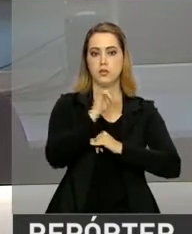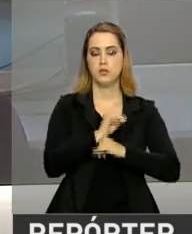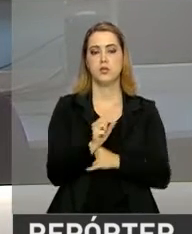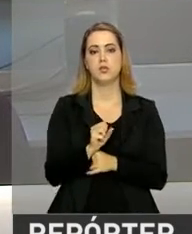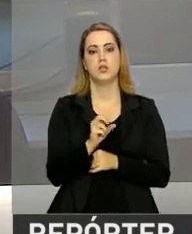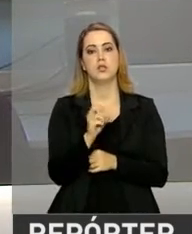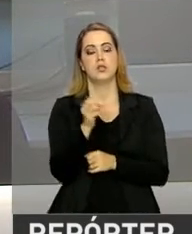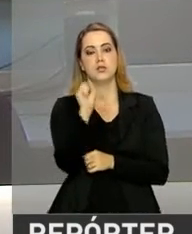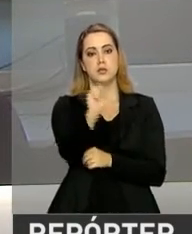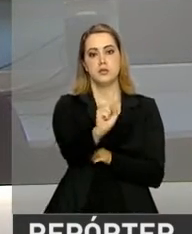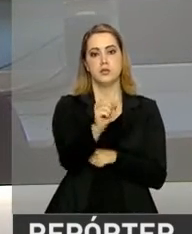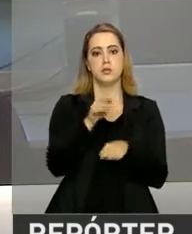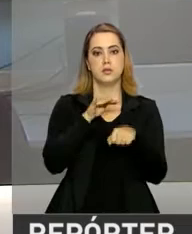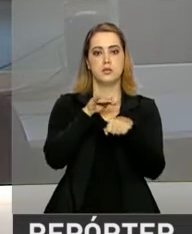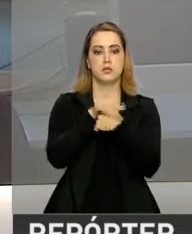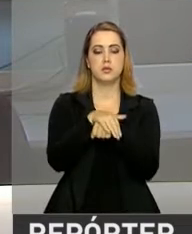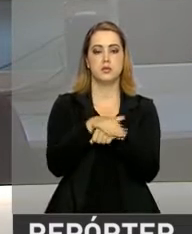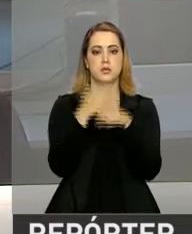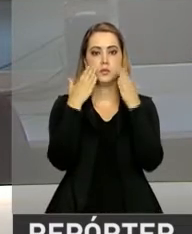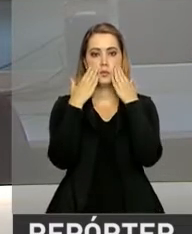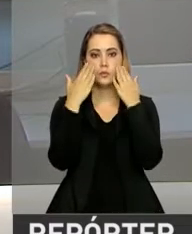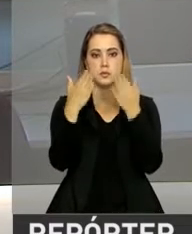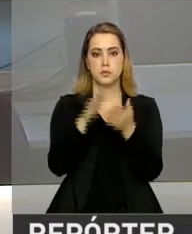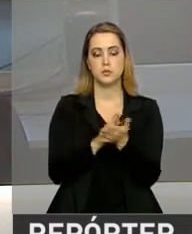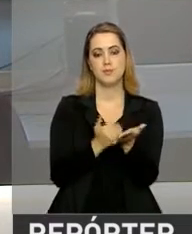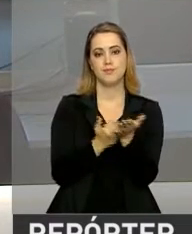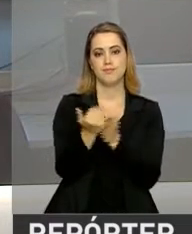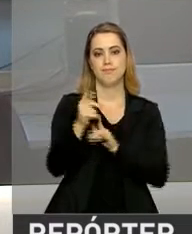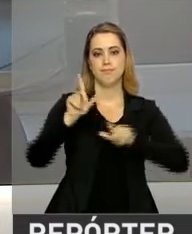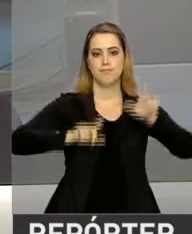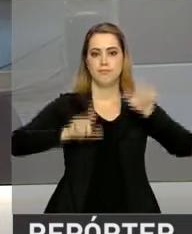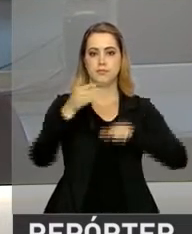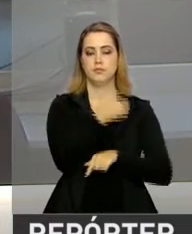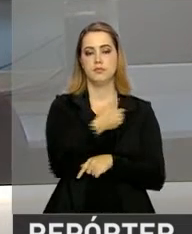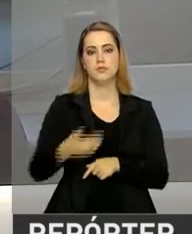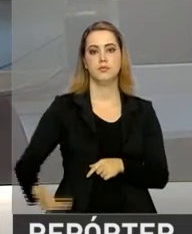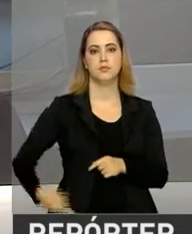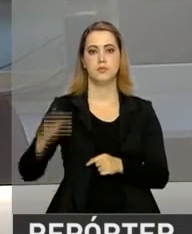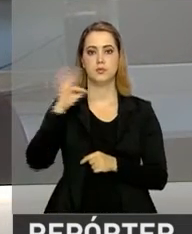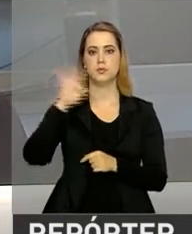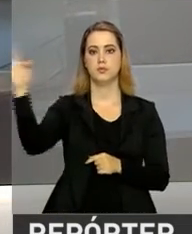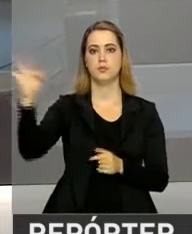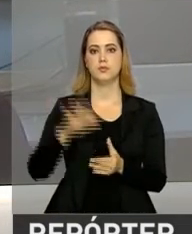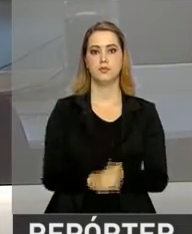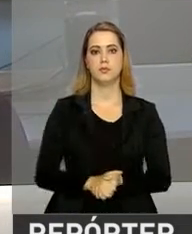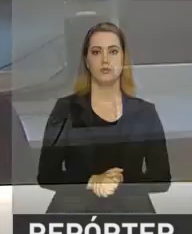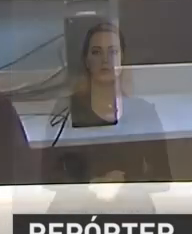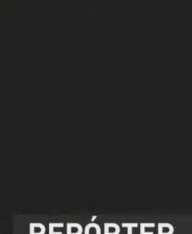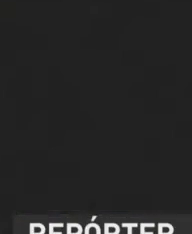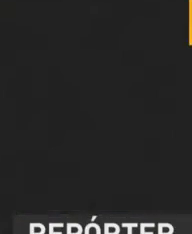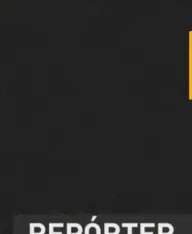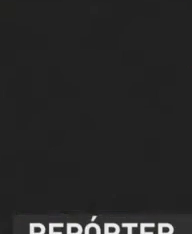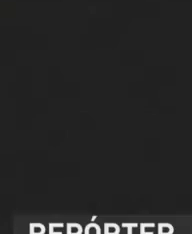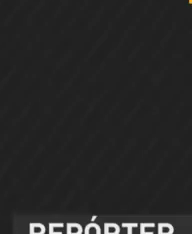informações ou às oito da noite na nossa próxima edição continue com a gente e nbr a tv do governo federal